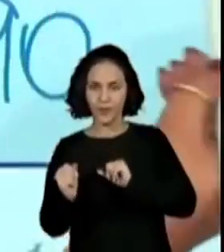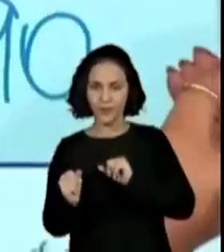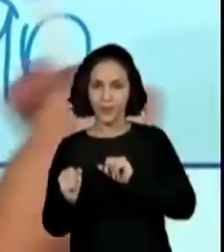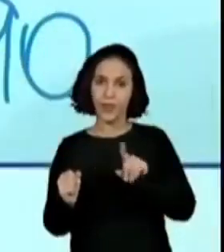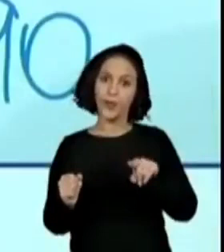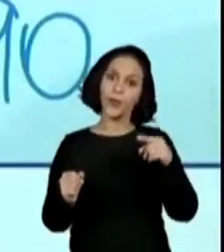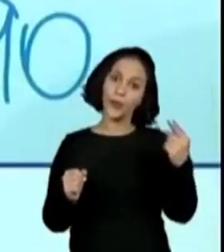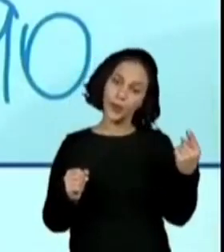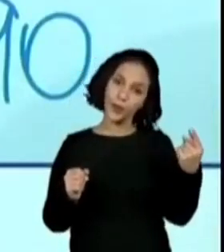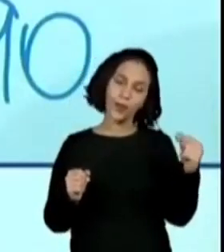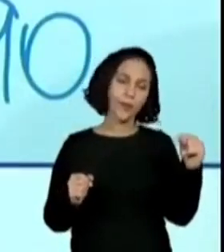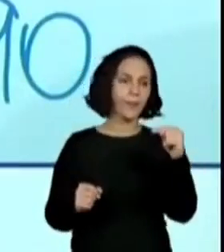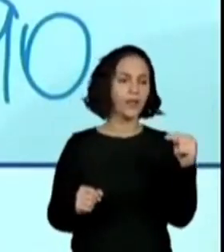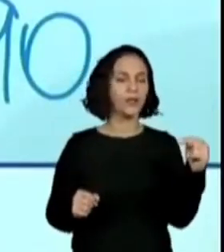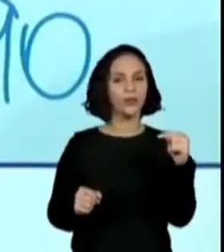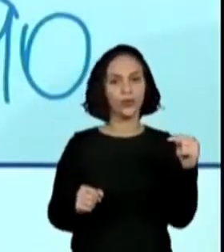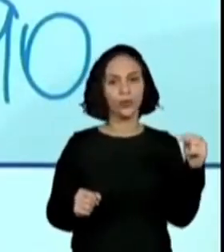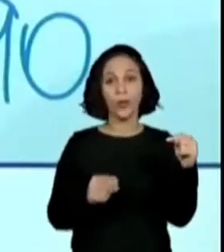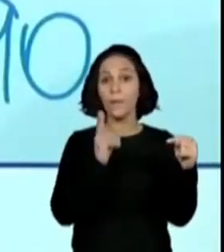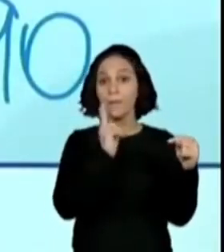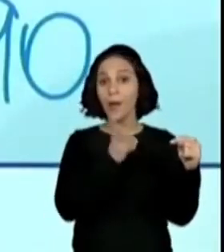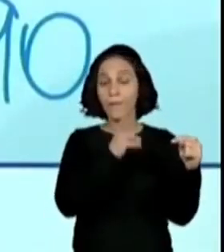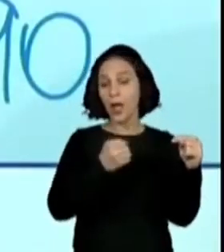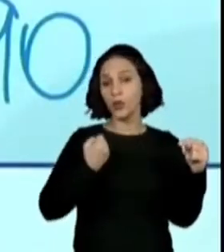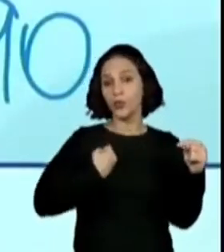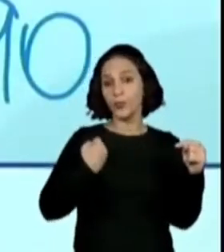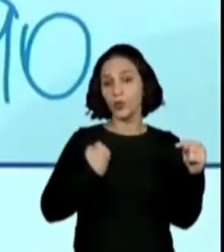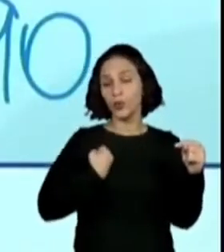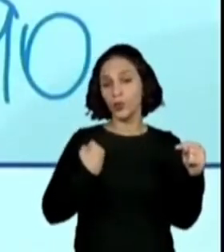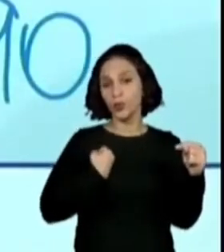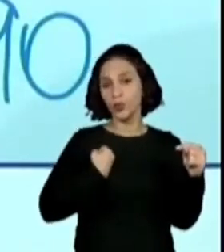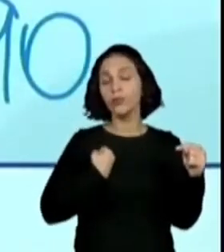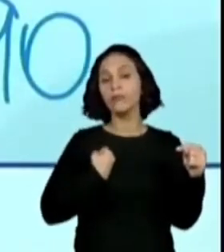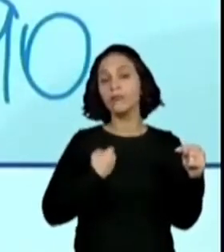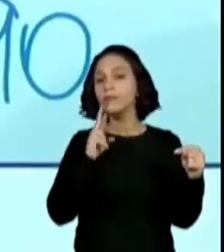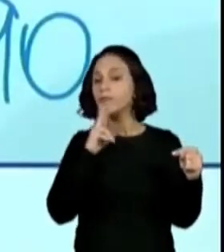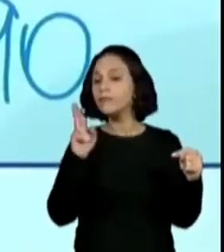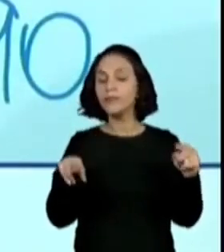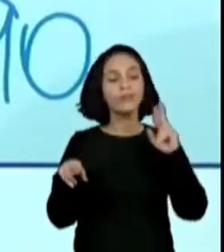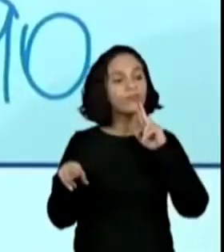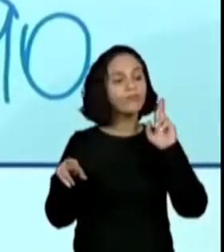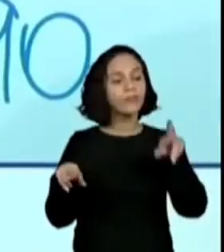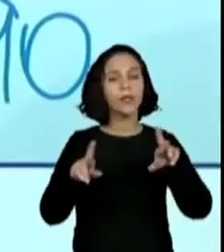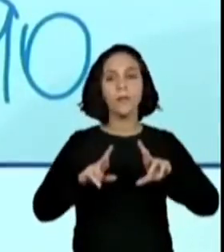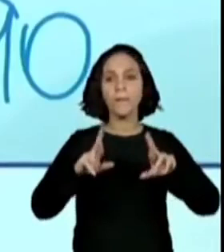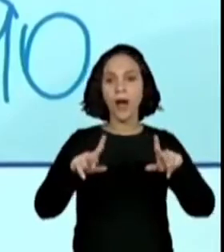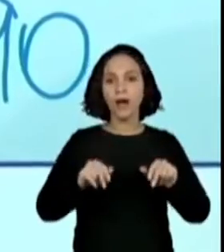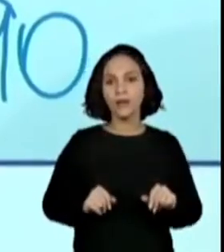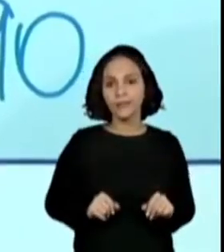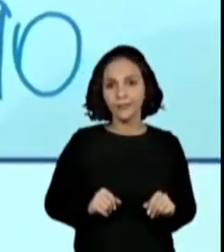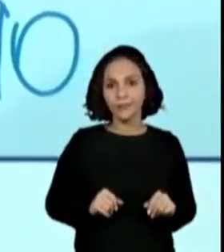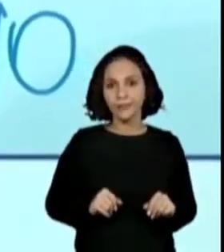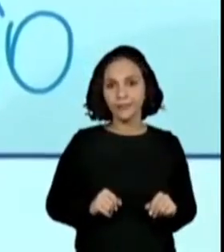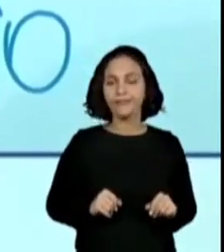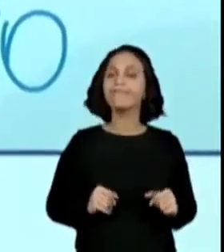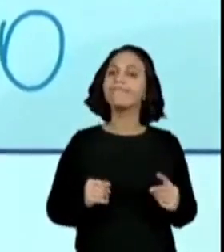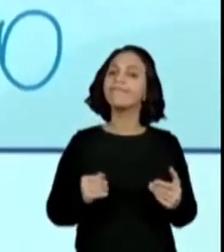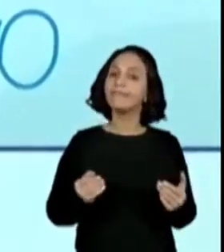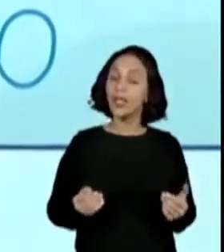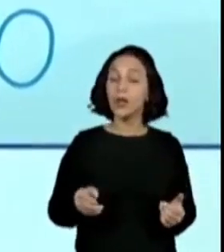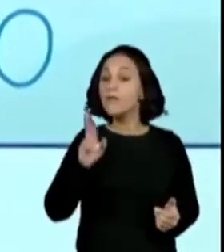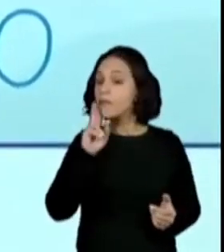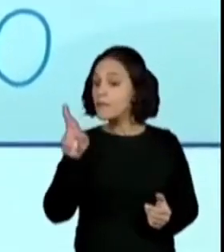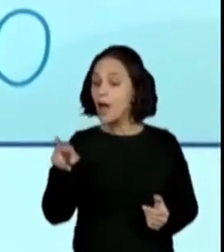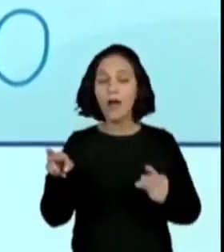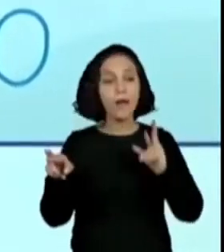subtraí em outro o mesmo valor obtemos resultados diferentes e se os